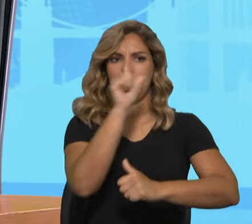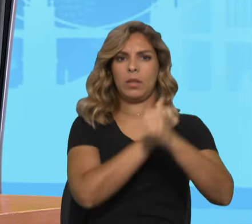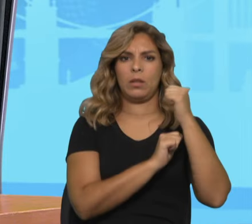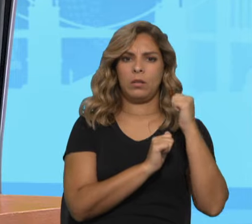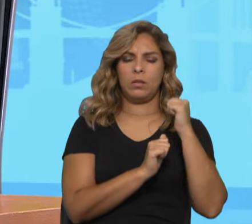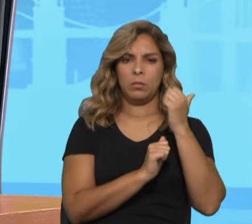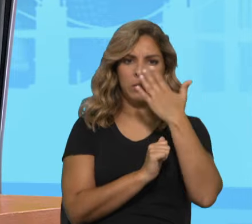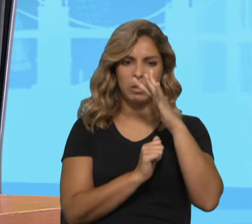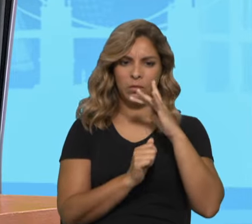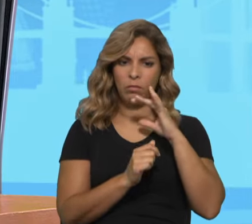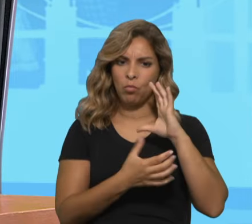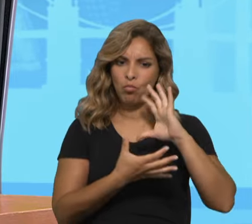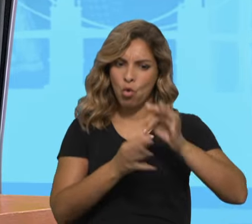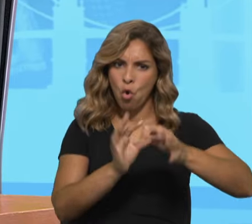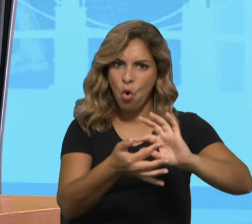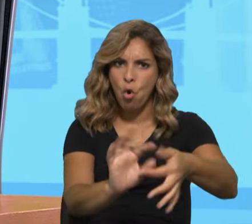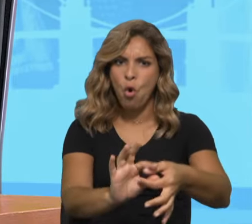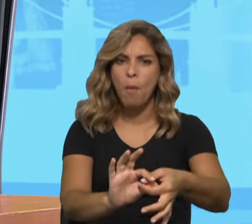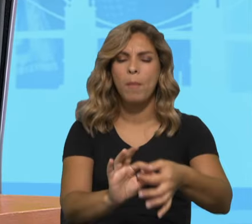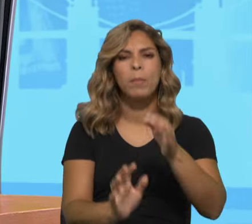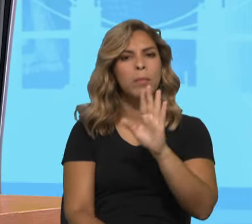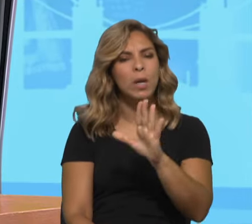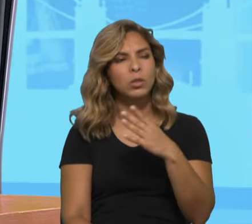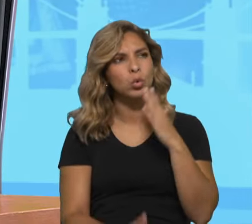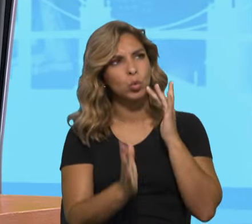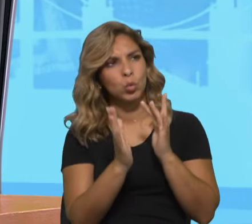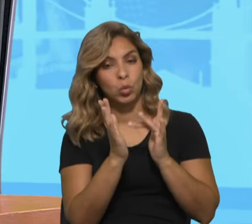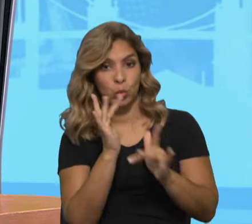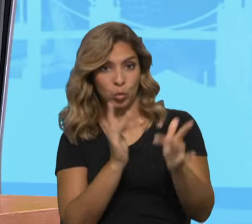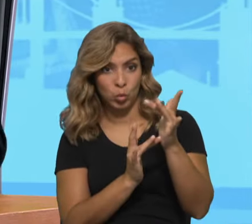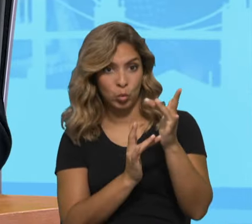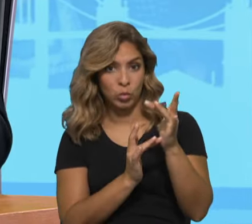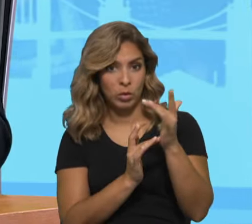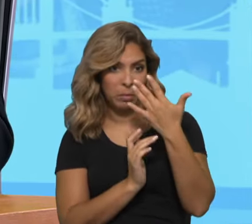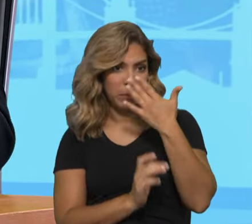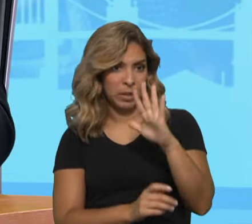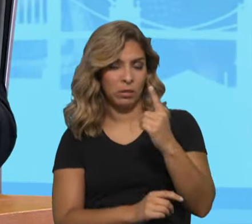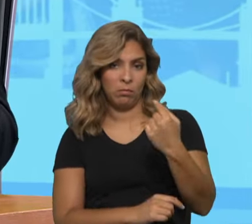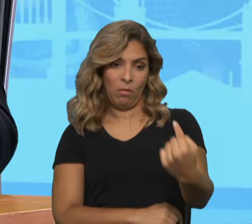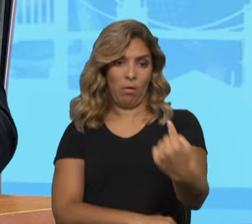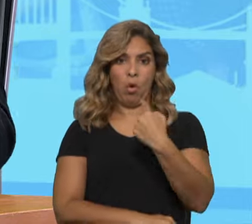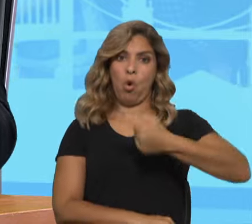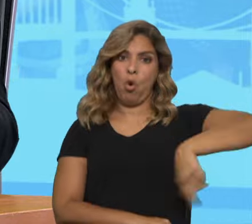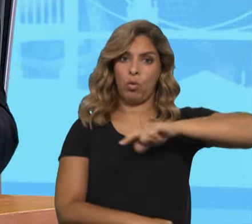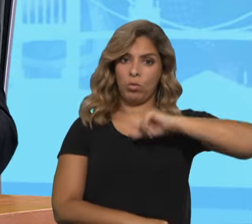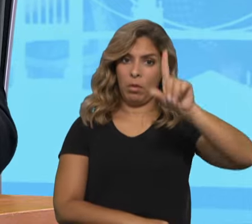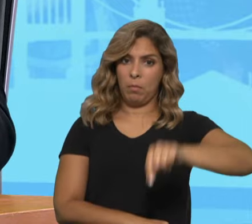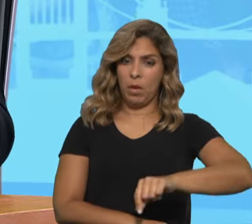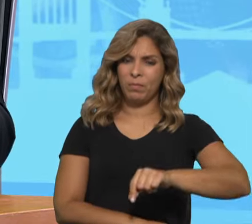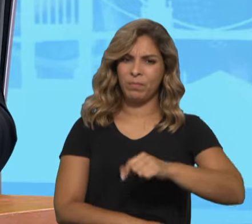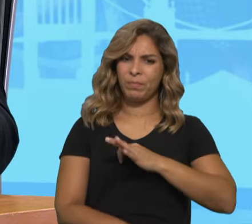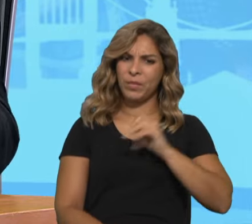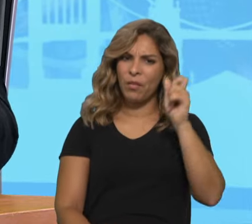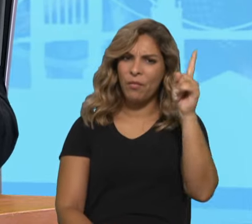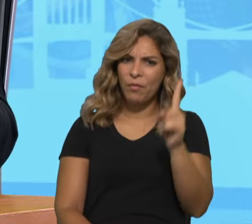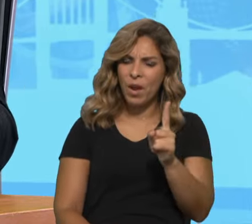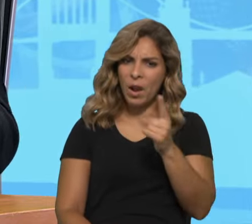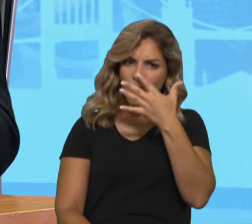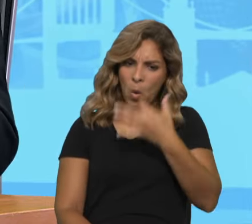A pergunta de Jesus dirige-se também a nós, não tendes fé? Quer dizer, há outros níveis da